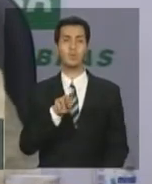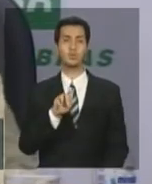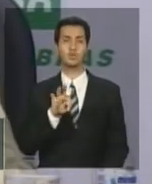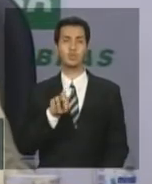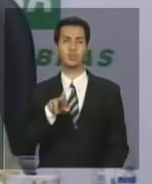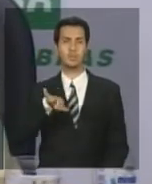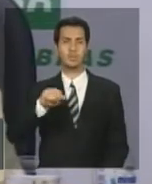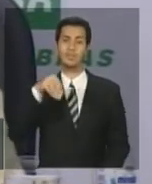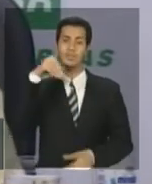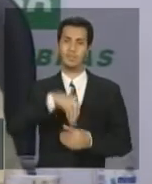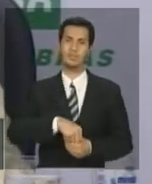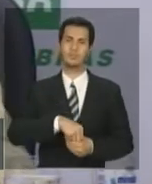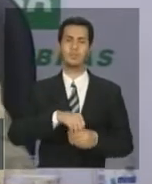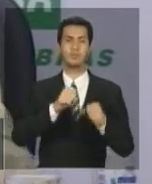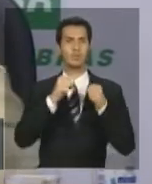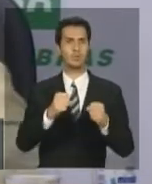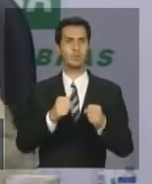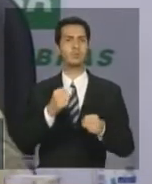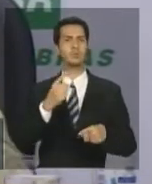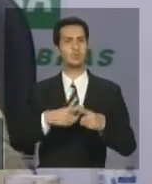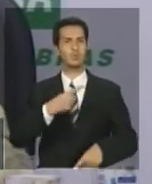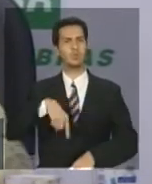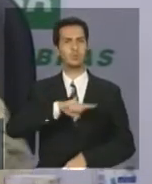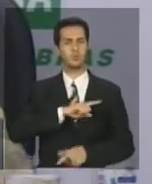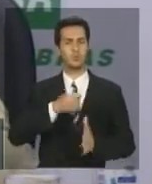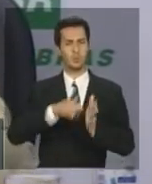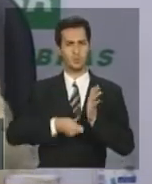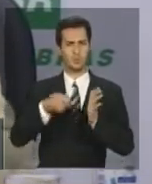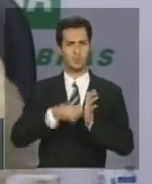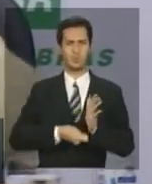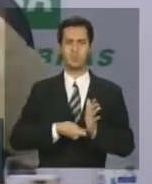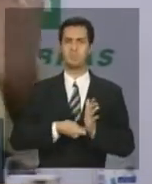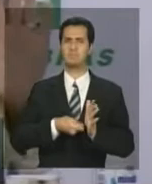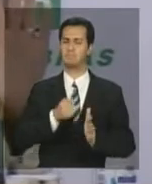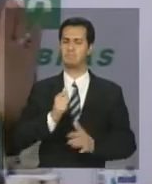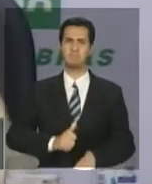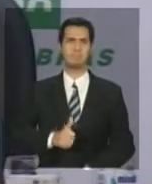interna muito forte para que sejamos muito mais rigorosos do que qualquer